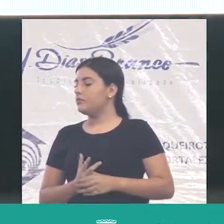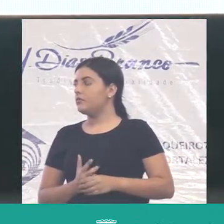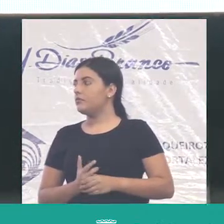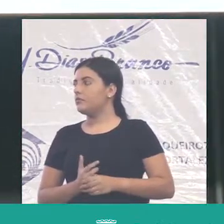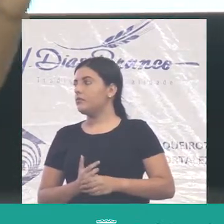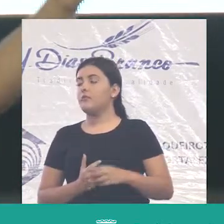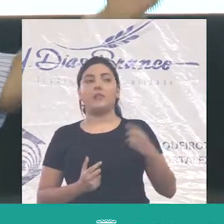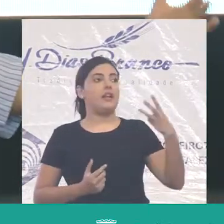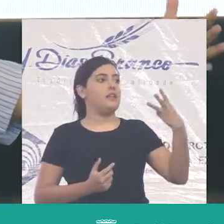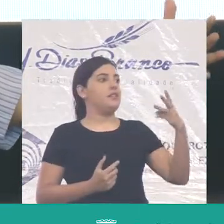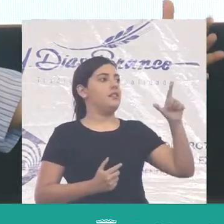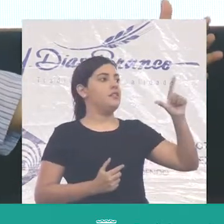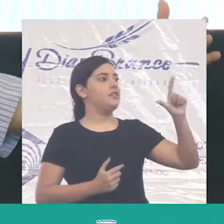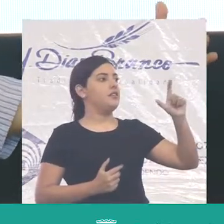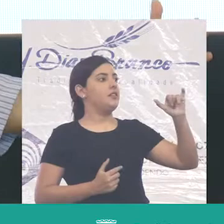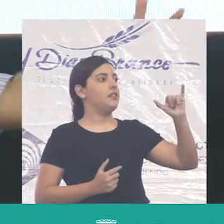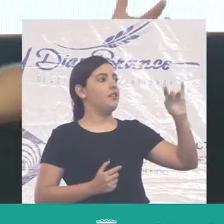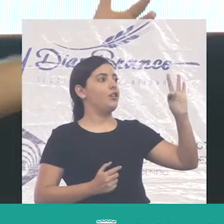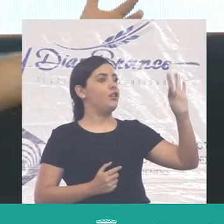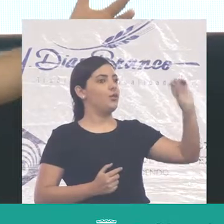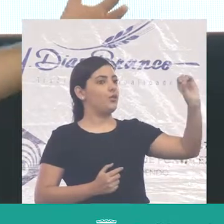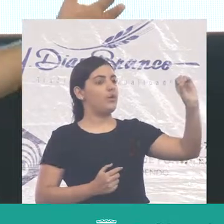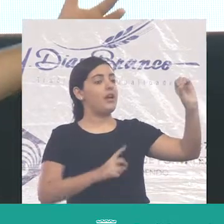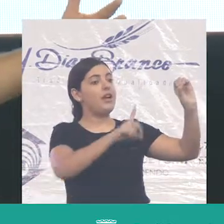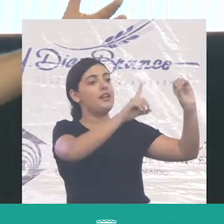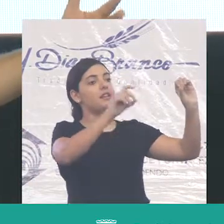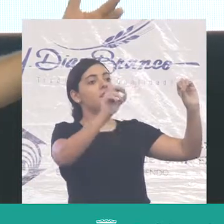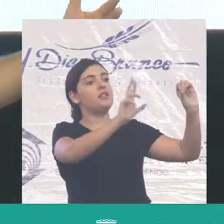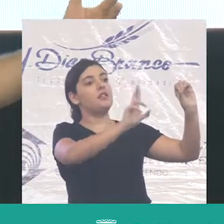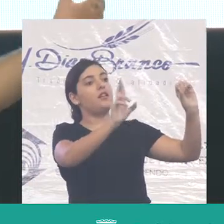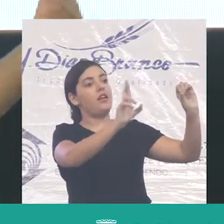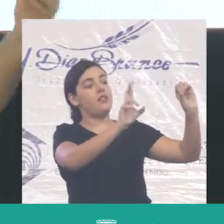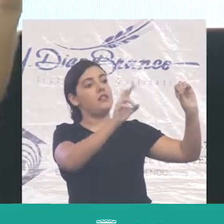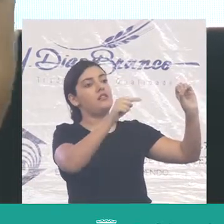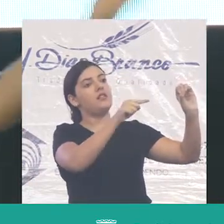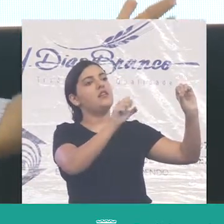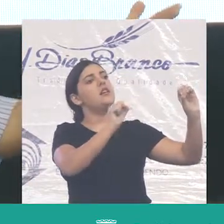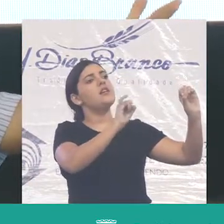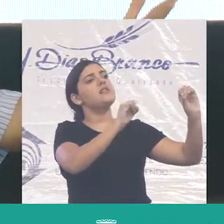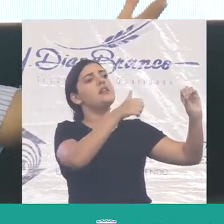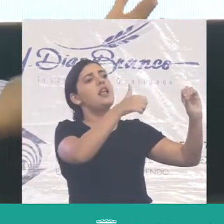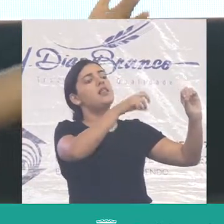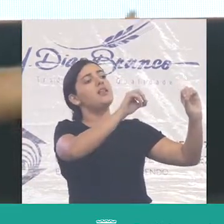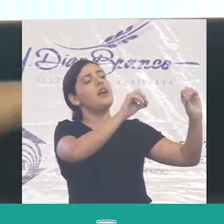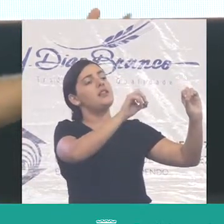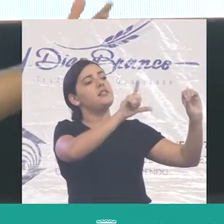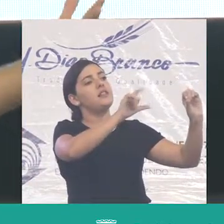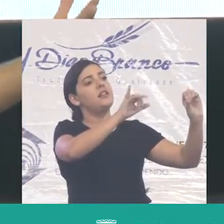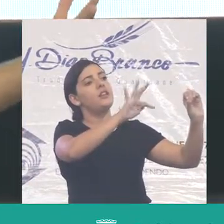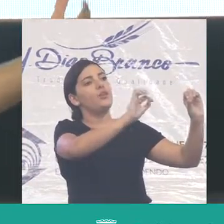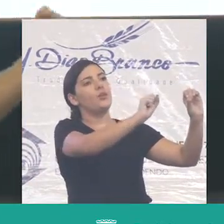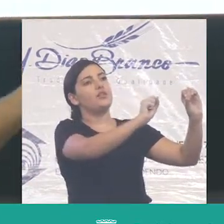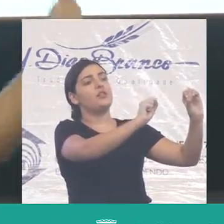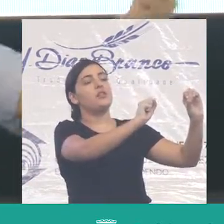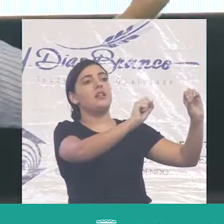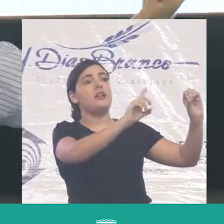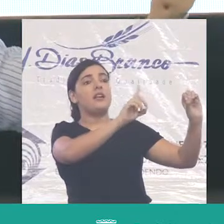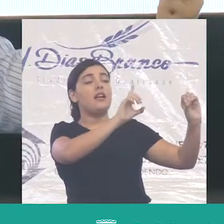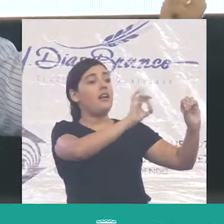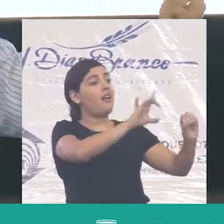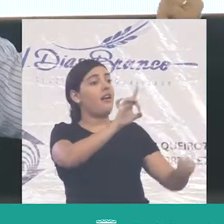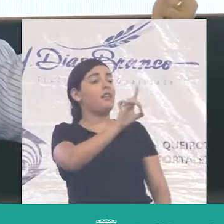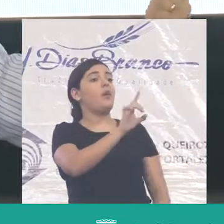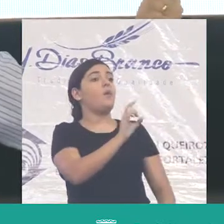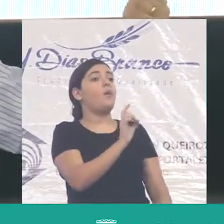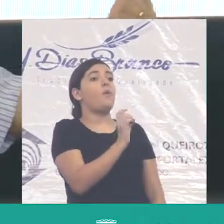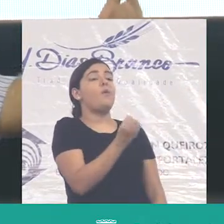Não é 10 litros? Não é R$100? Se são 10 litros por R$100, cada litro